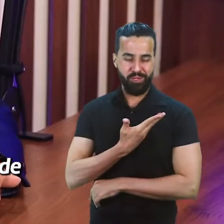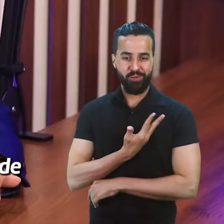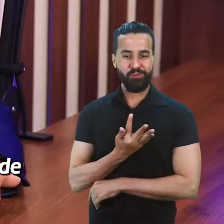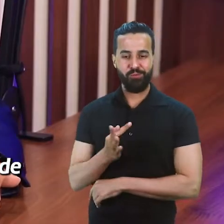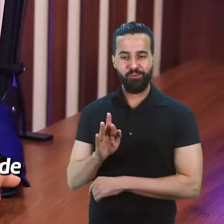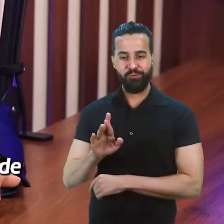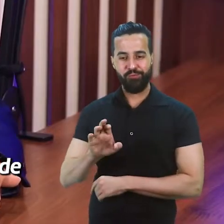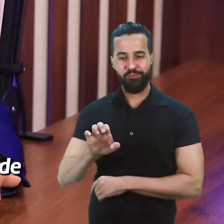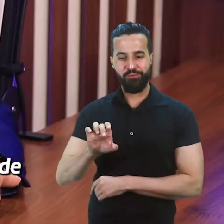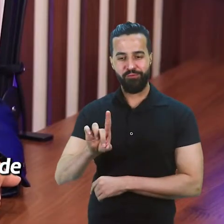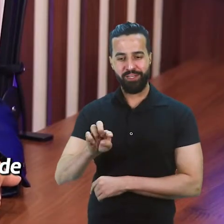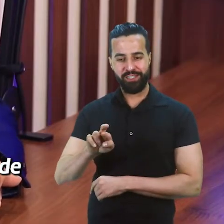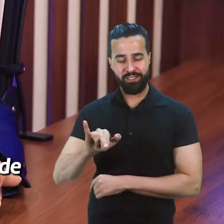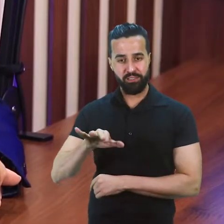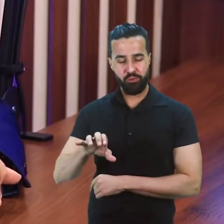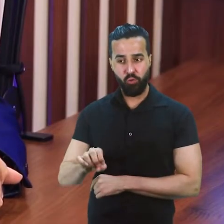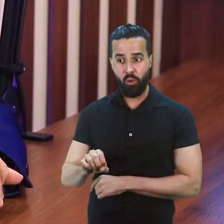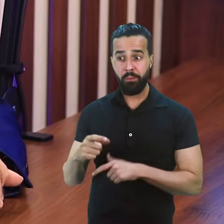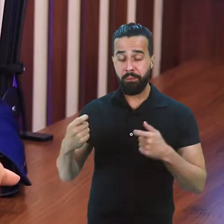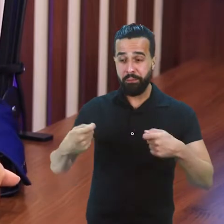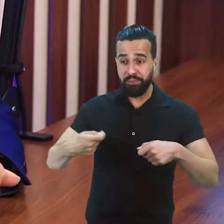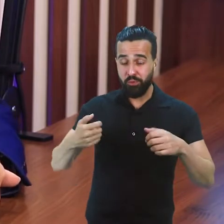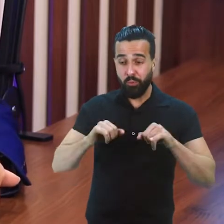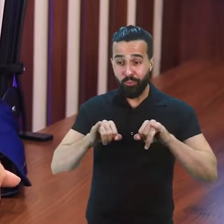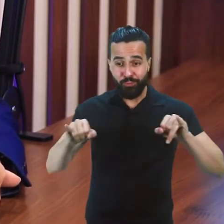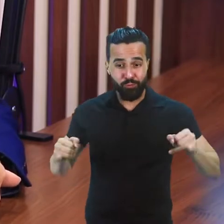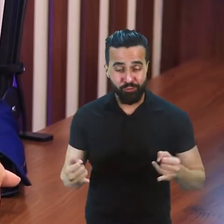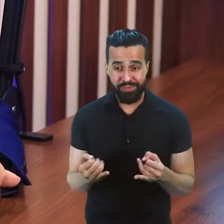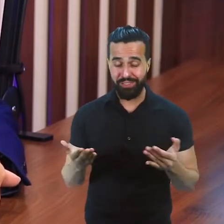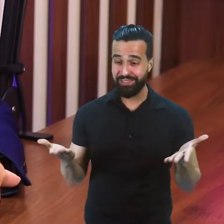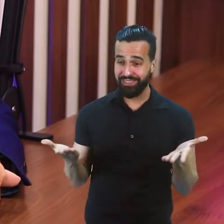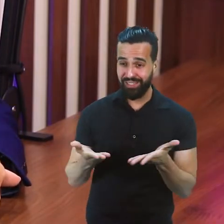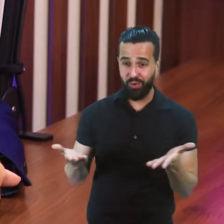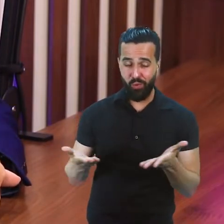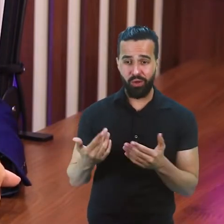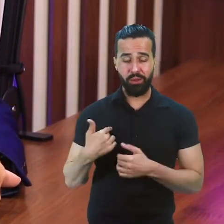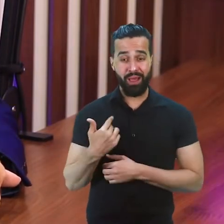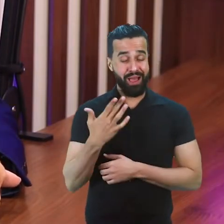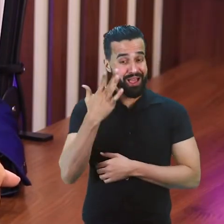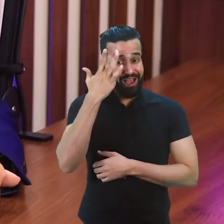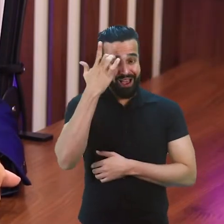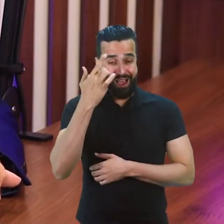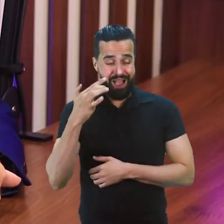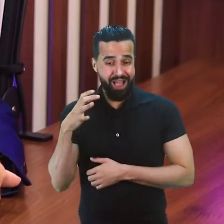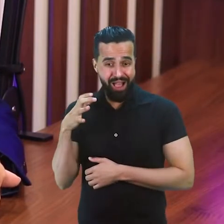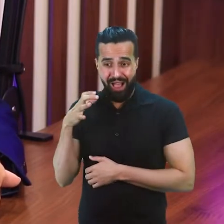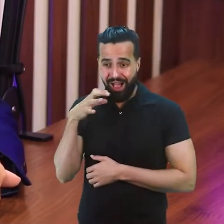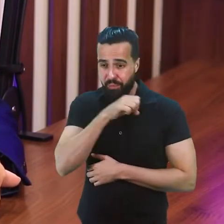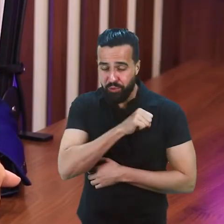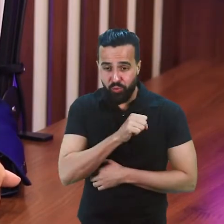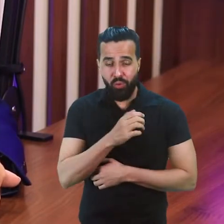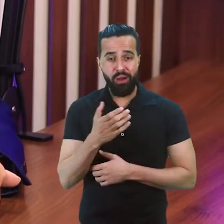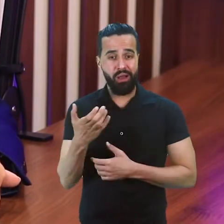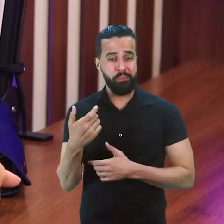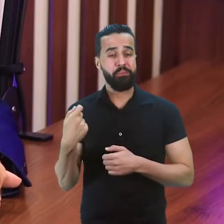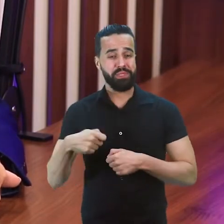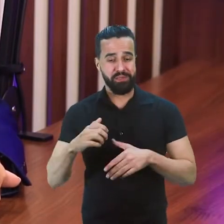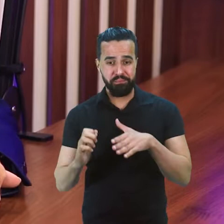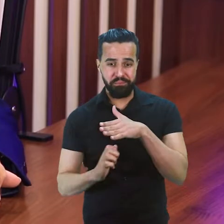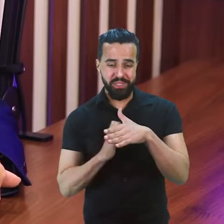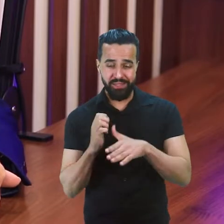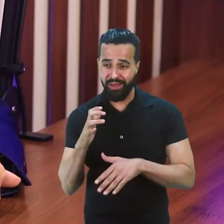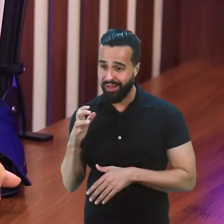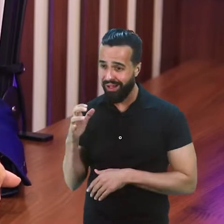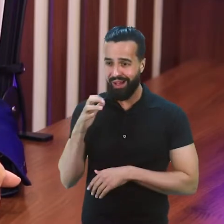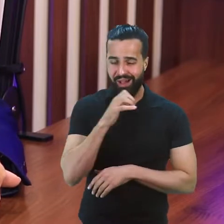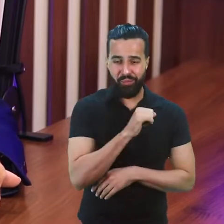uma oportunidade aqui agora, a gente precisa abrir esse escritório de hoje para amanhã, ter CNPJ e